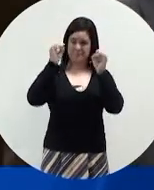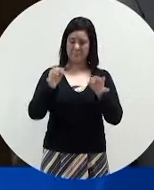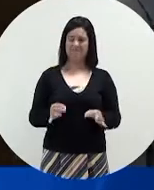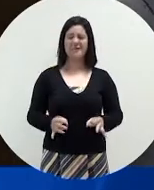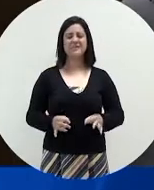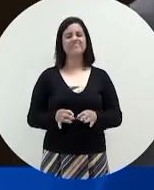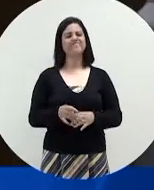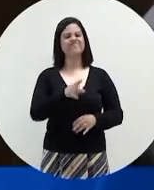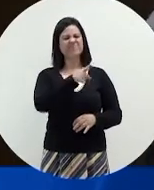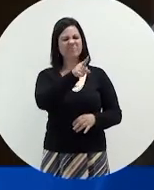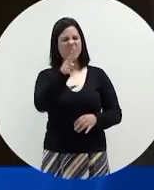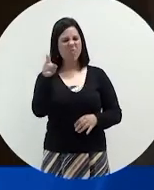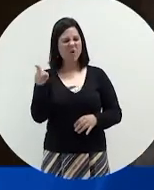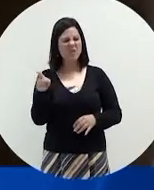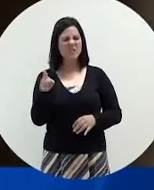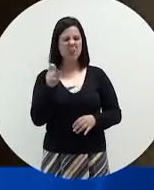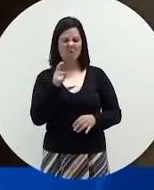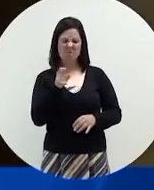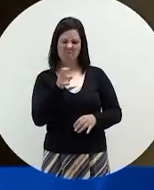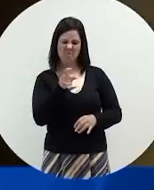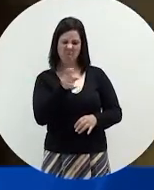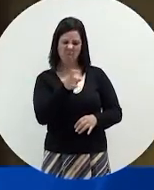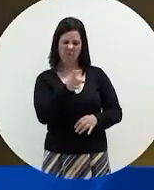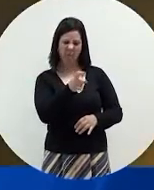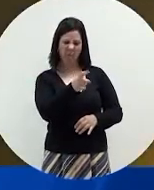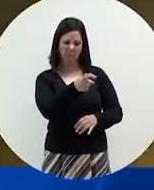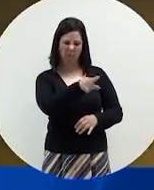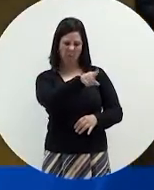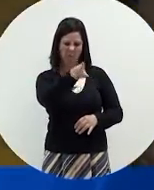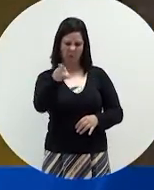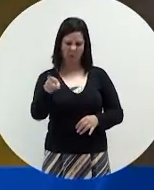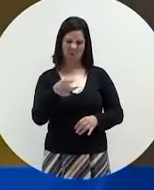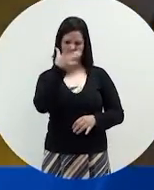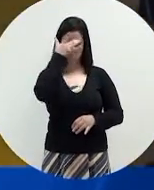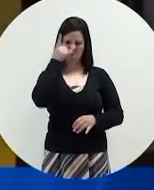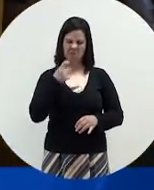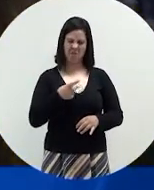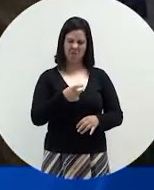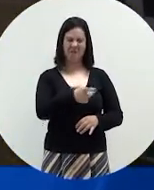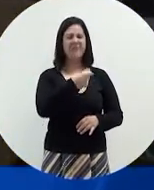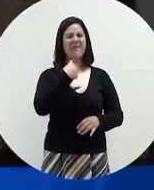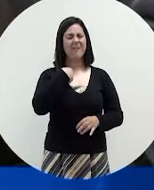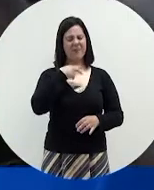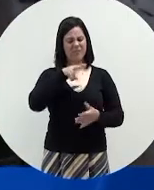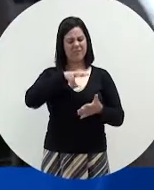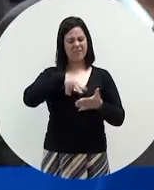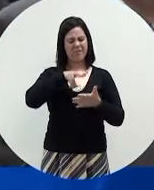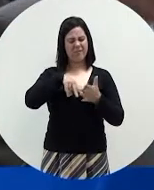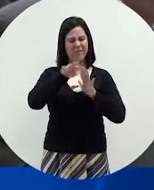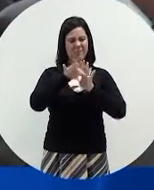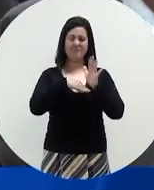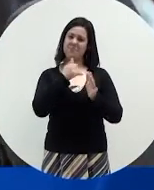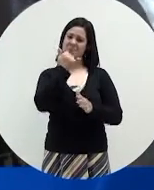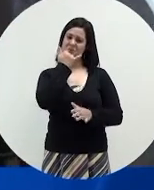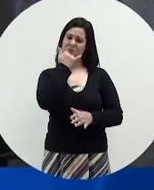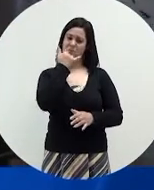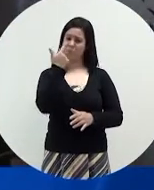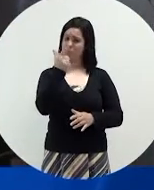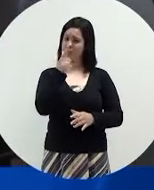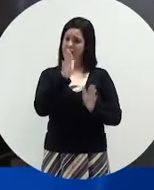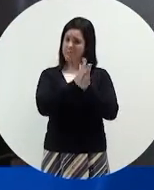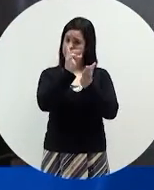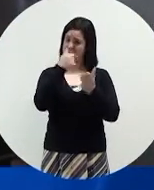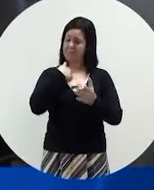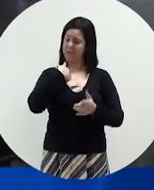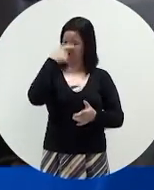É quando a Bíblia fala de um momento em que Israel está se rebelando contra Deus. E aí